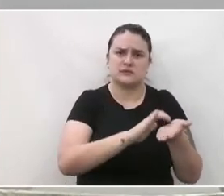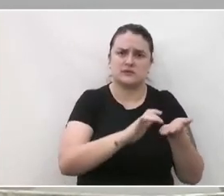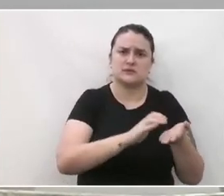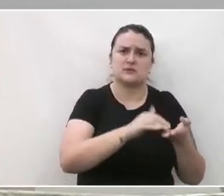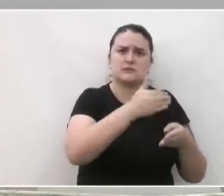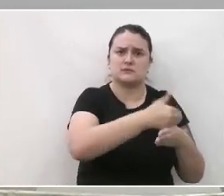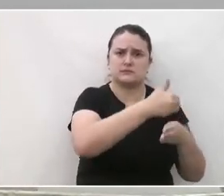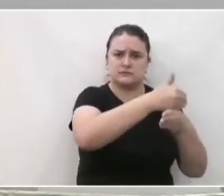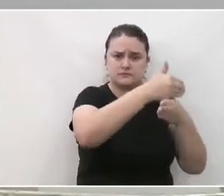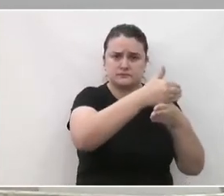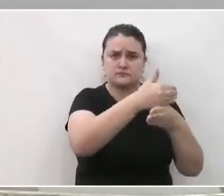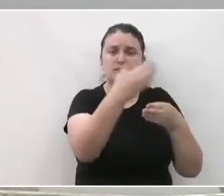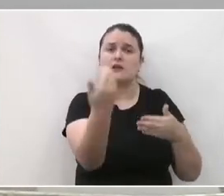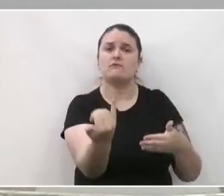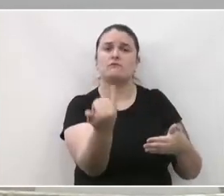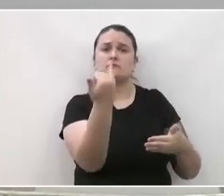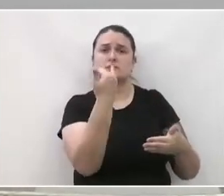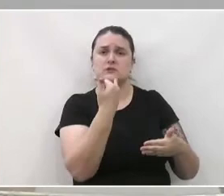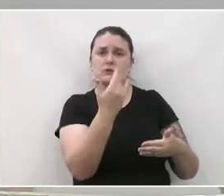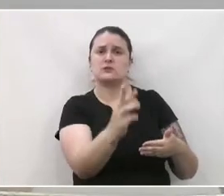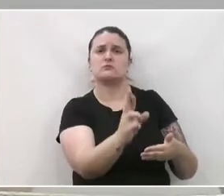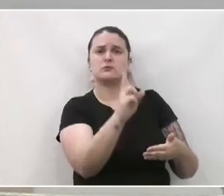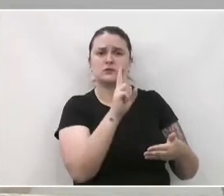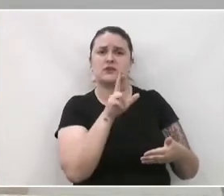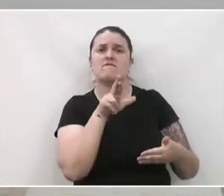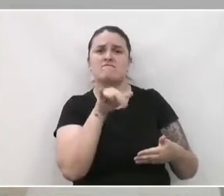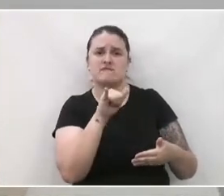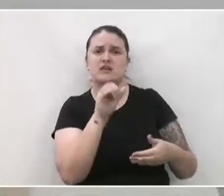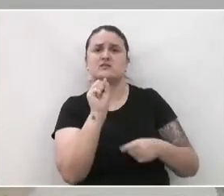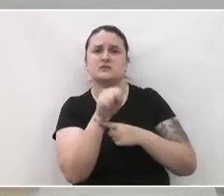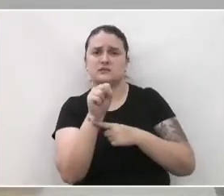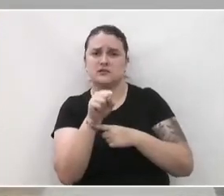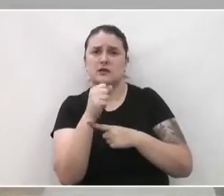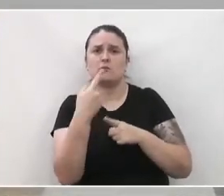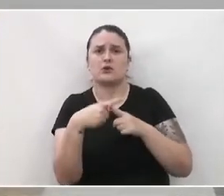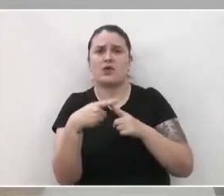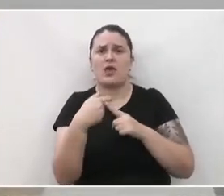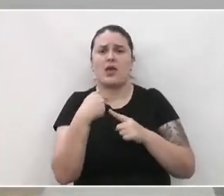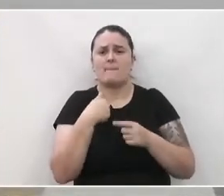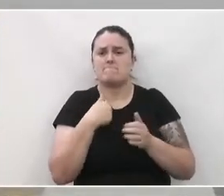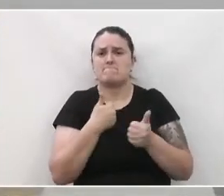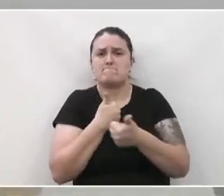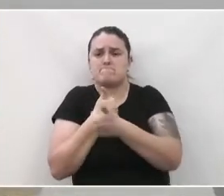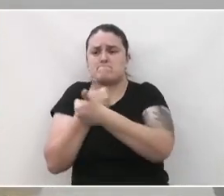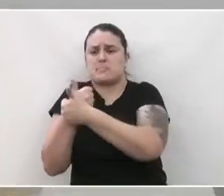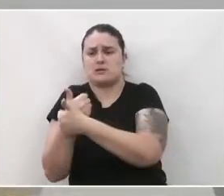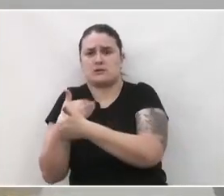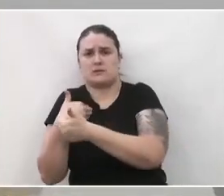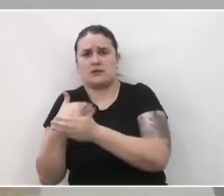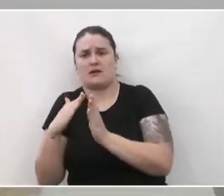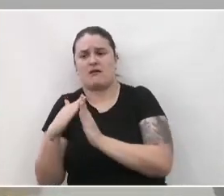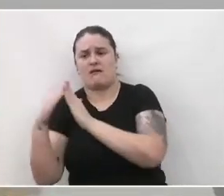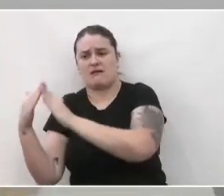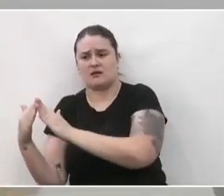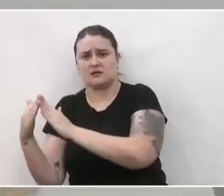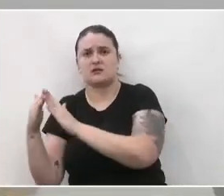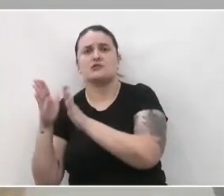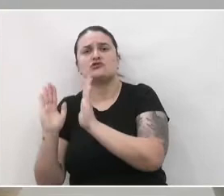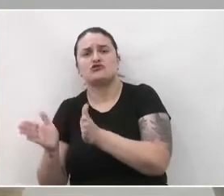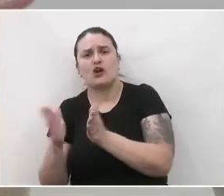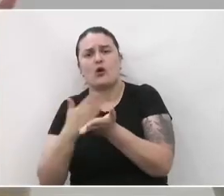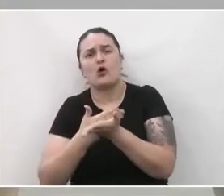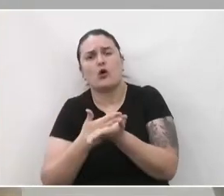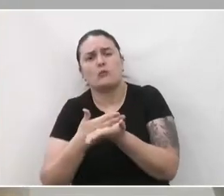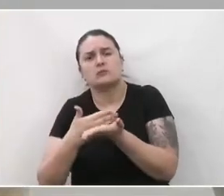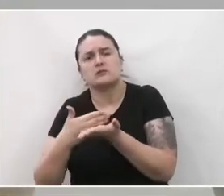obras e me foi dada a resposta de que será, tanto que é do lado da minha casa, teu vizinho também, e eles estão começando a